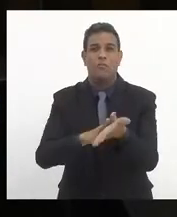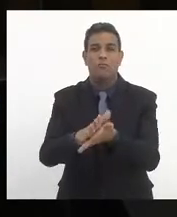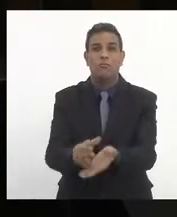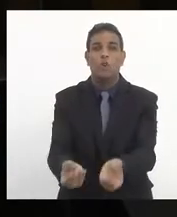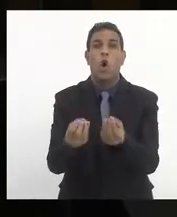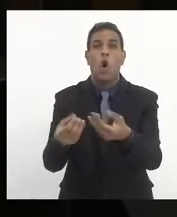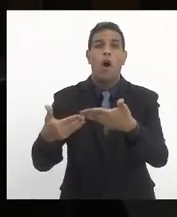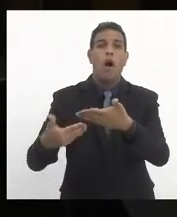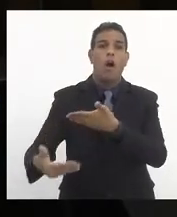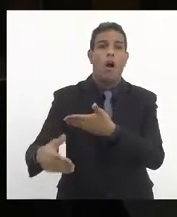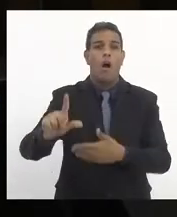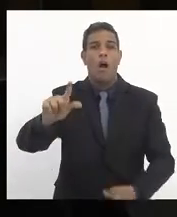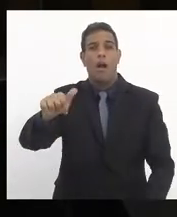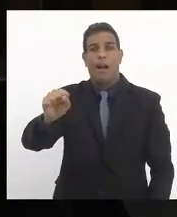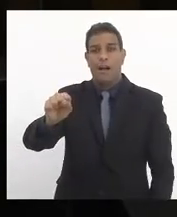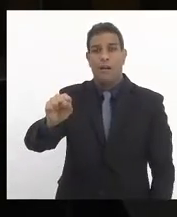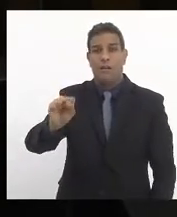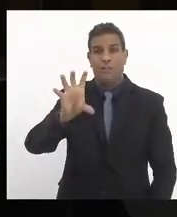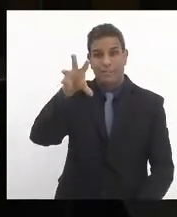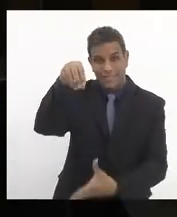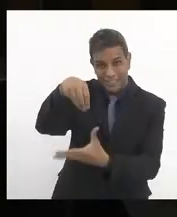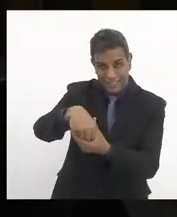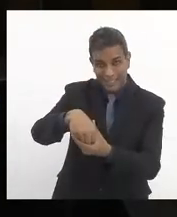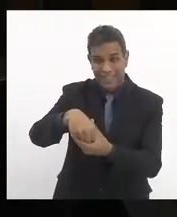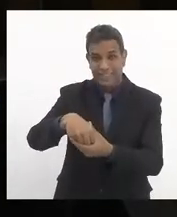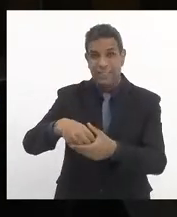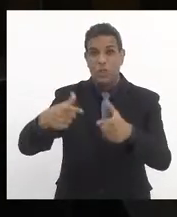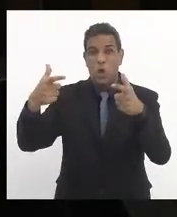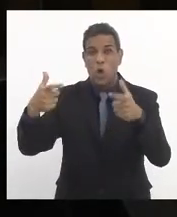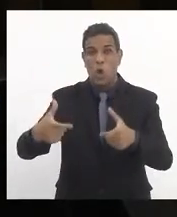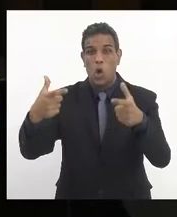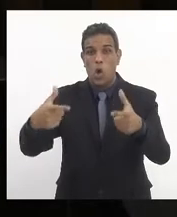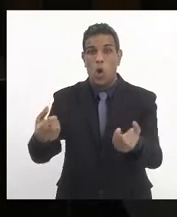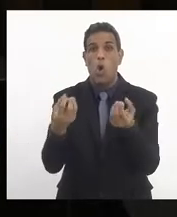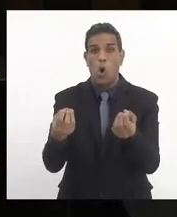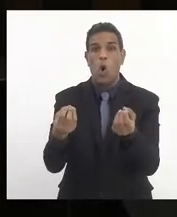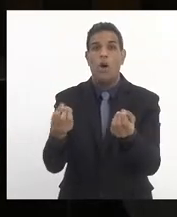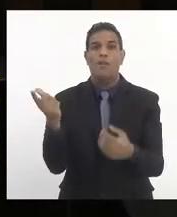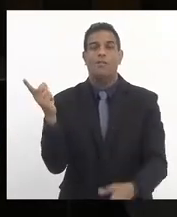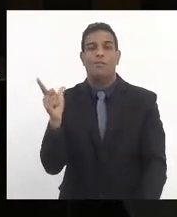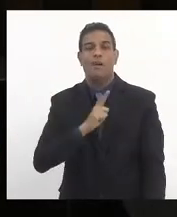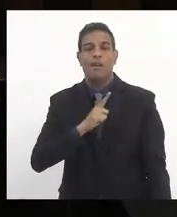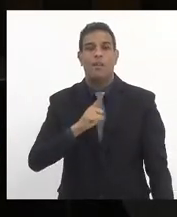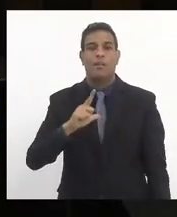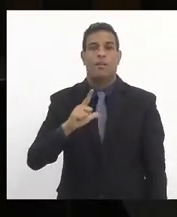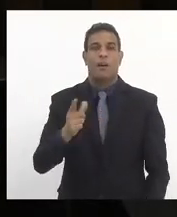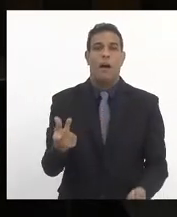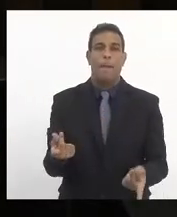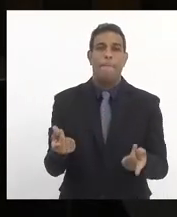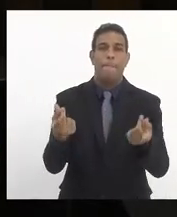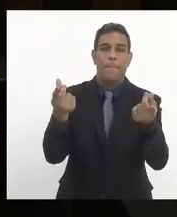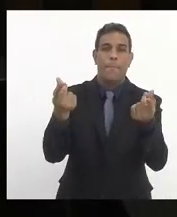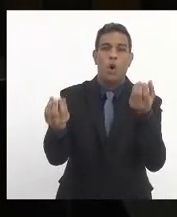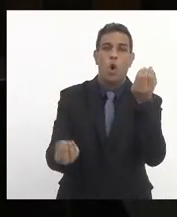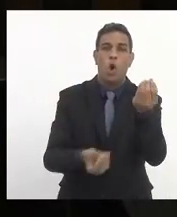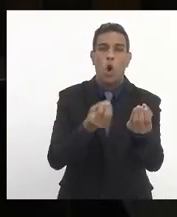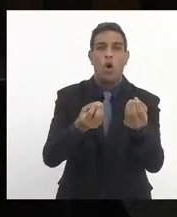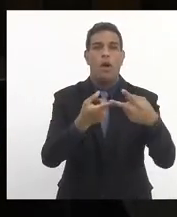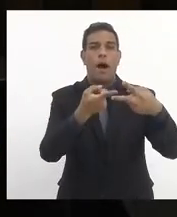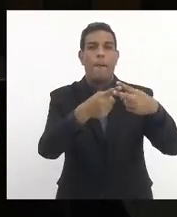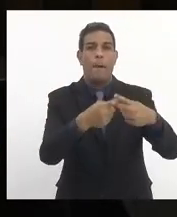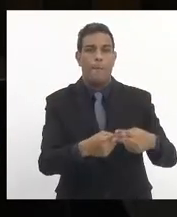gás residencial, uma família aguenta aquele preço, se ele é